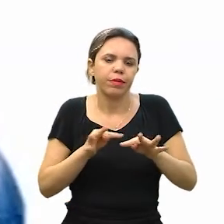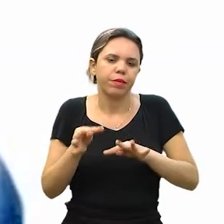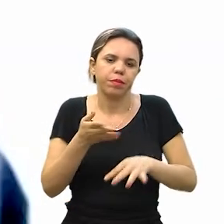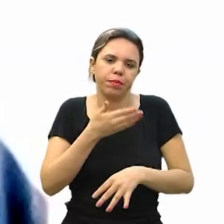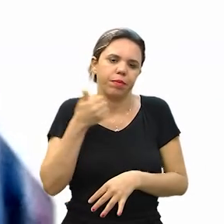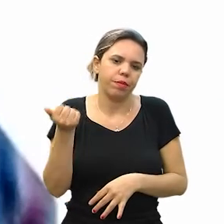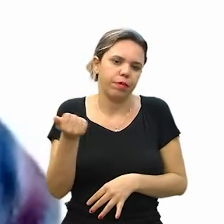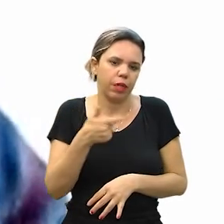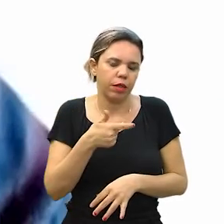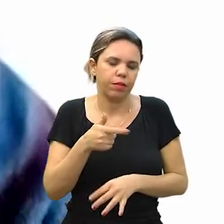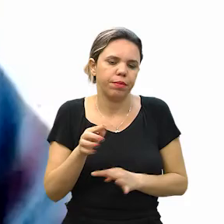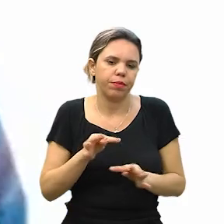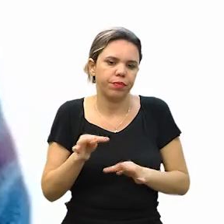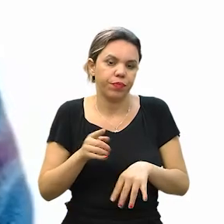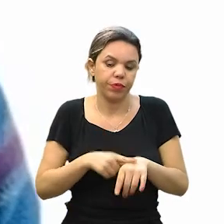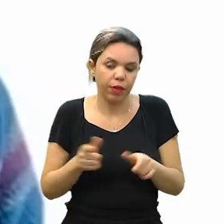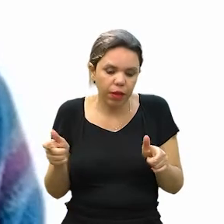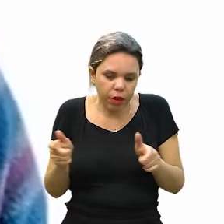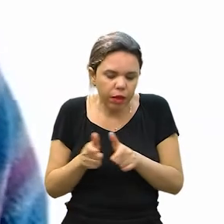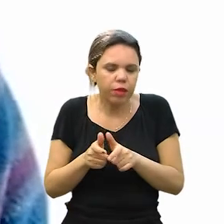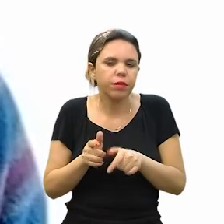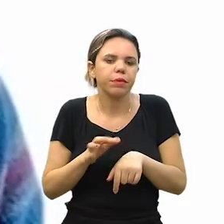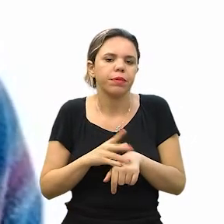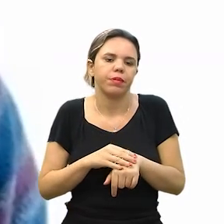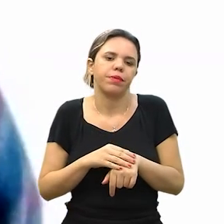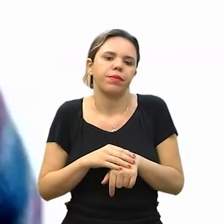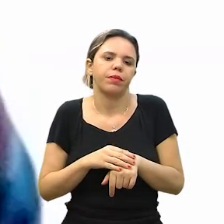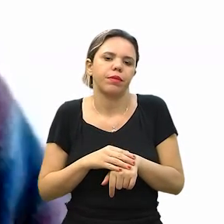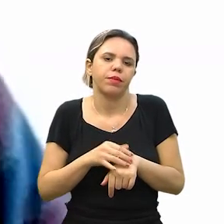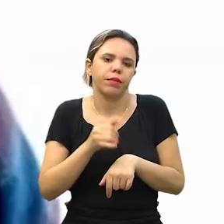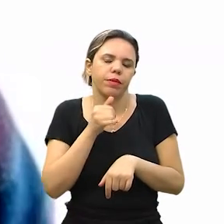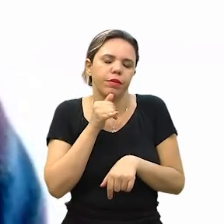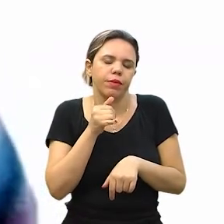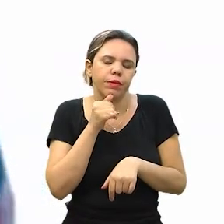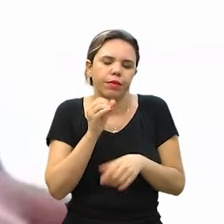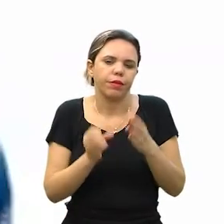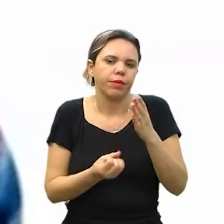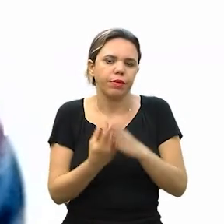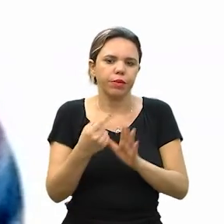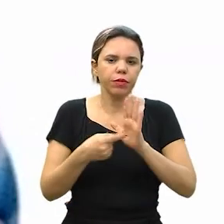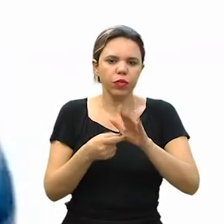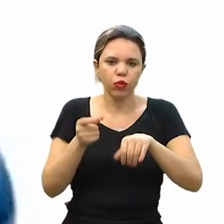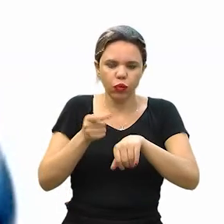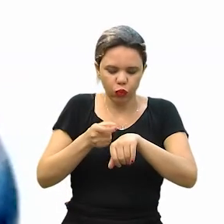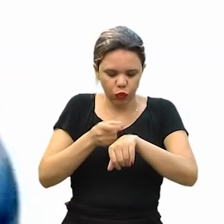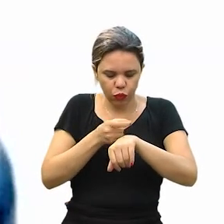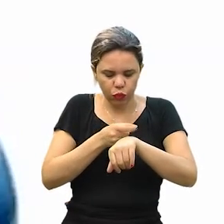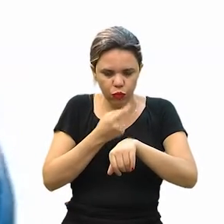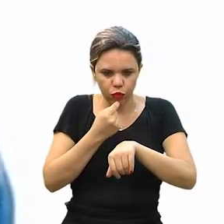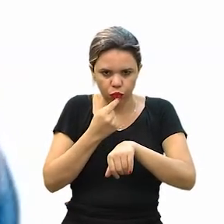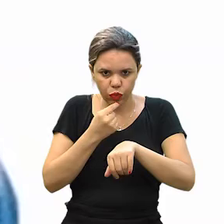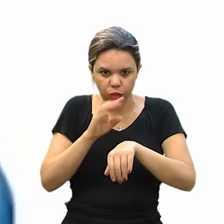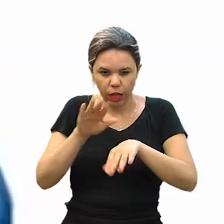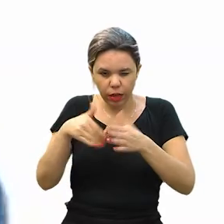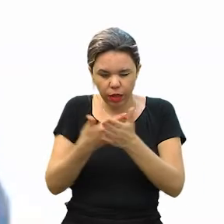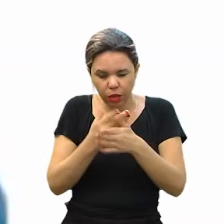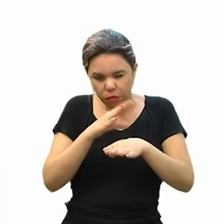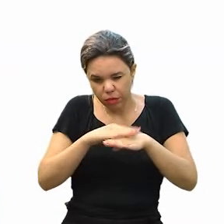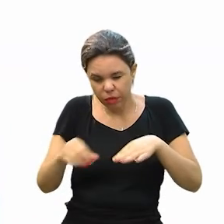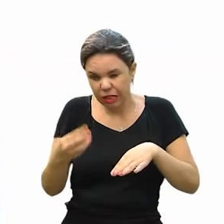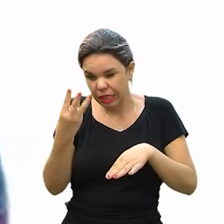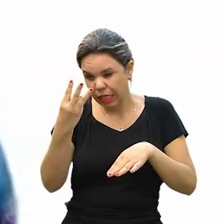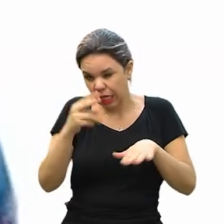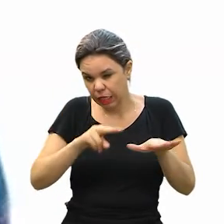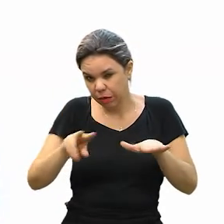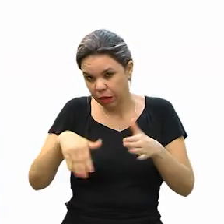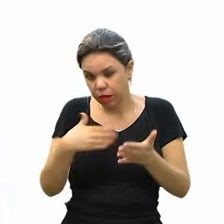o tratamento, por menos tempo você vai ter a doença, né? Porque geralmente do aparecimento das bolinhas até a cicatrização vão 2